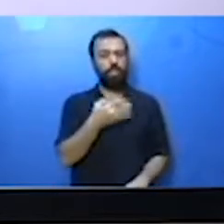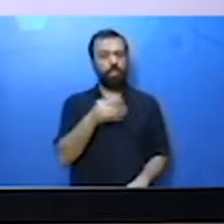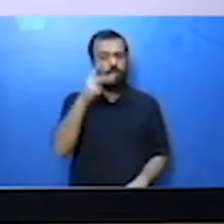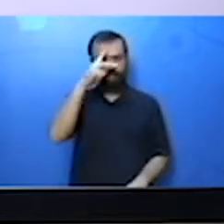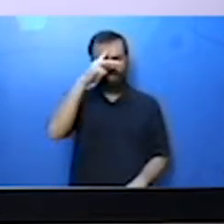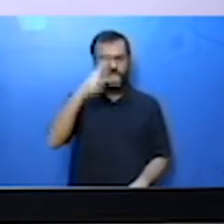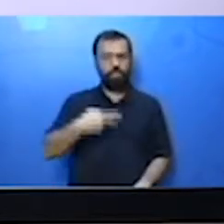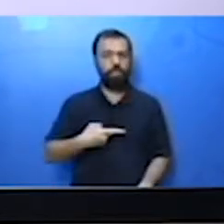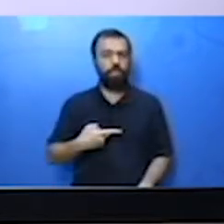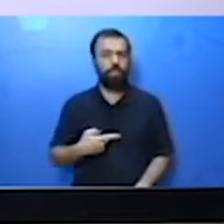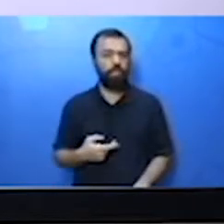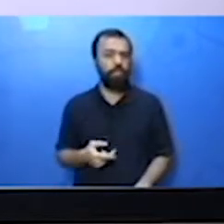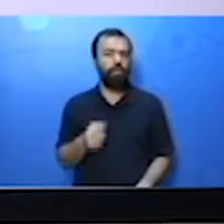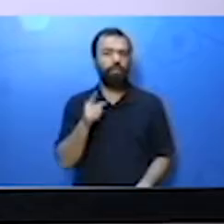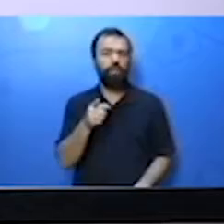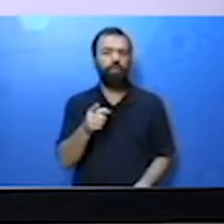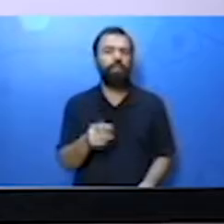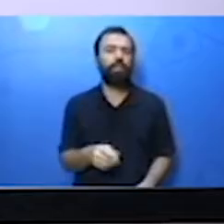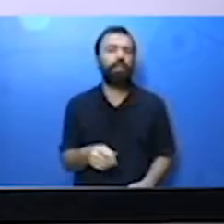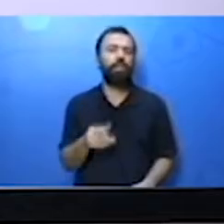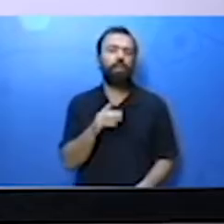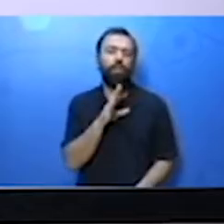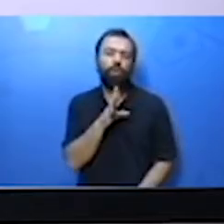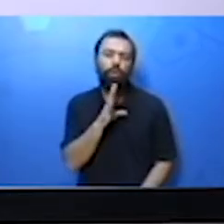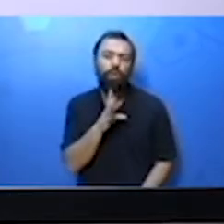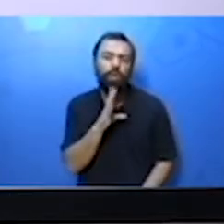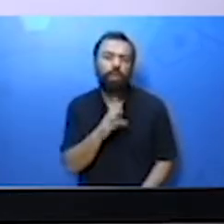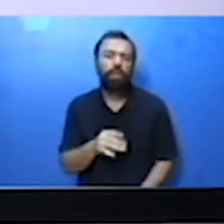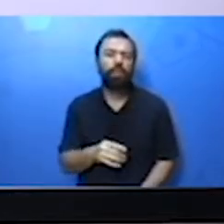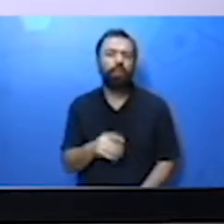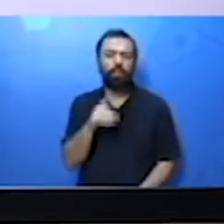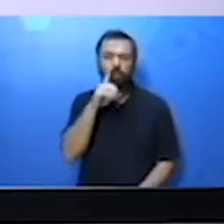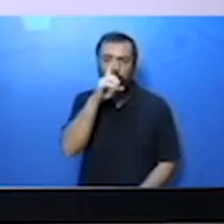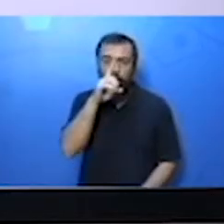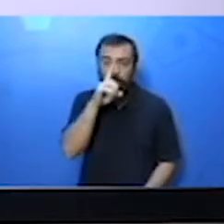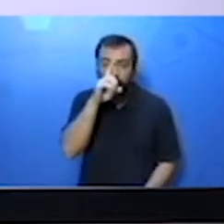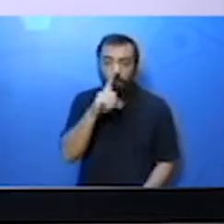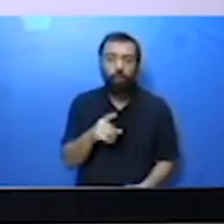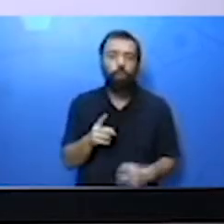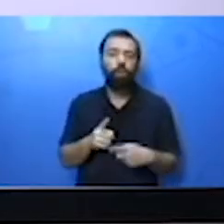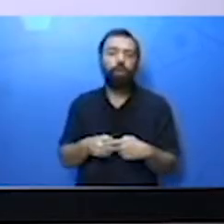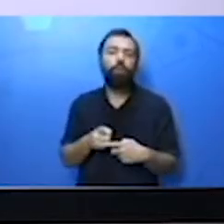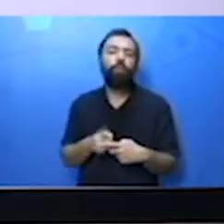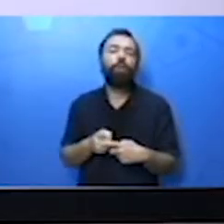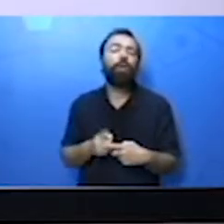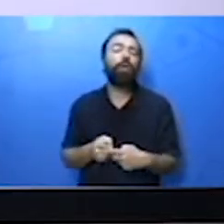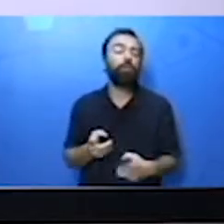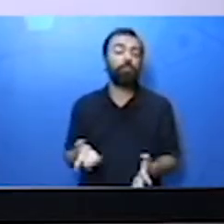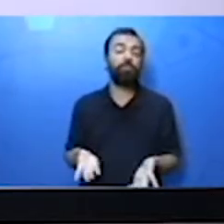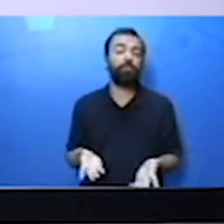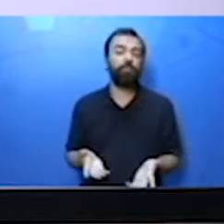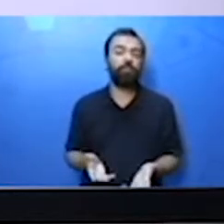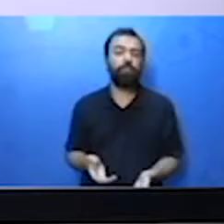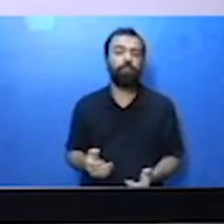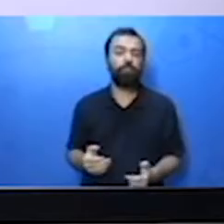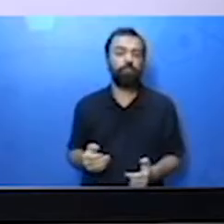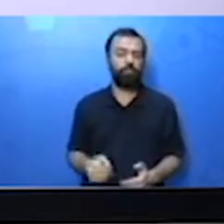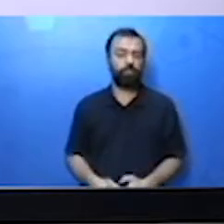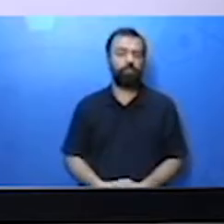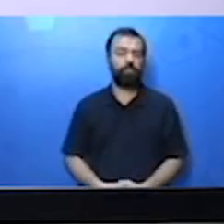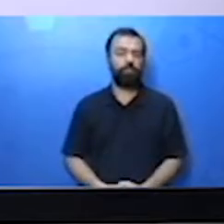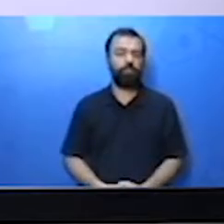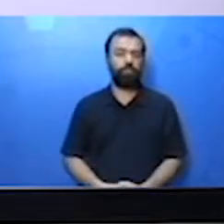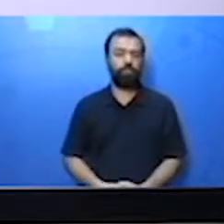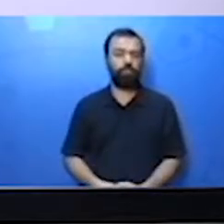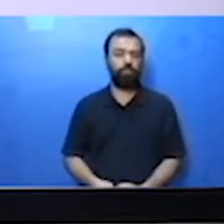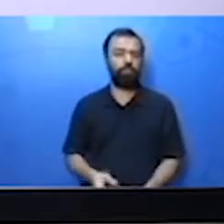Você sabe quais são os riscos para a sua saúde da automedicação? Ou seja,